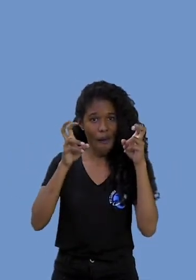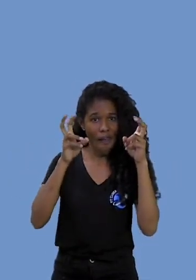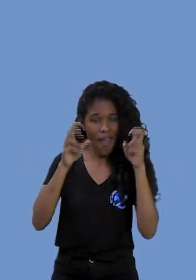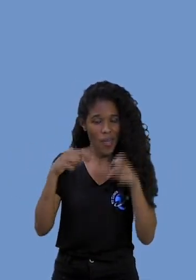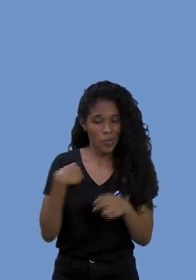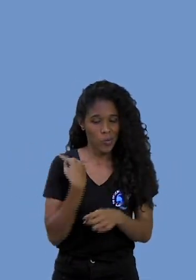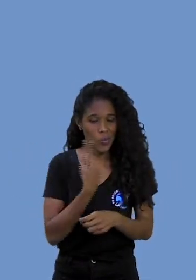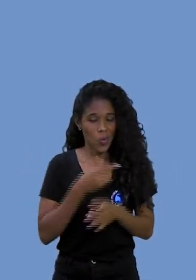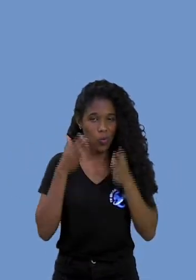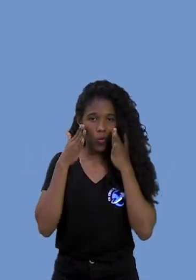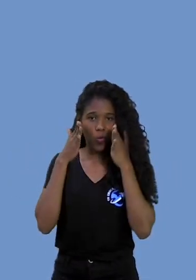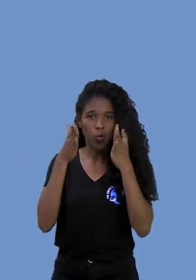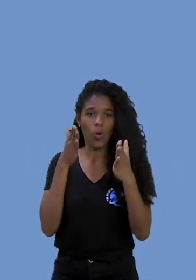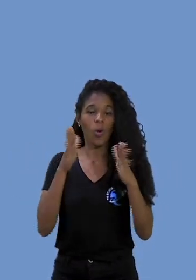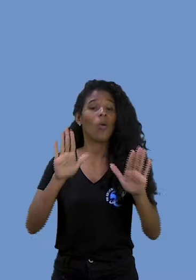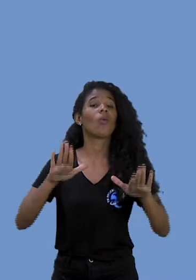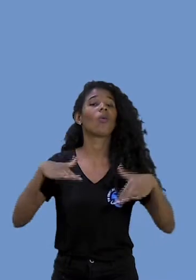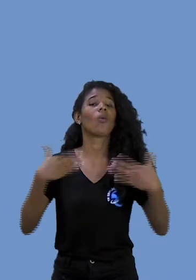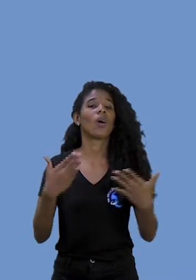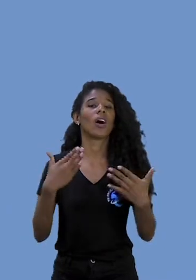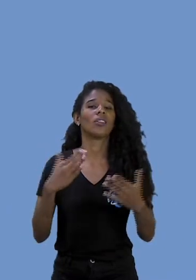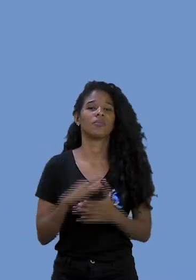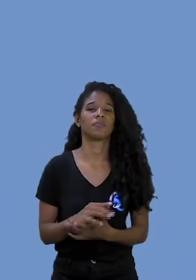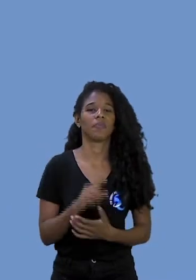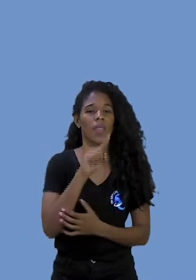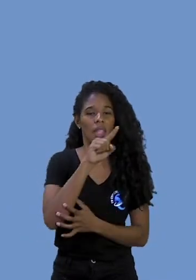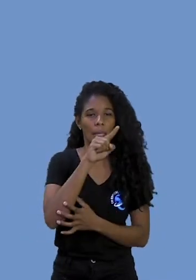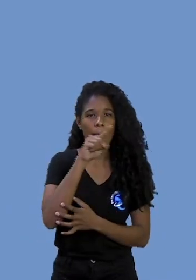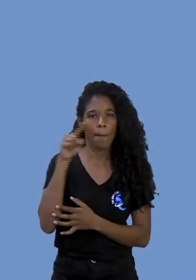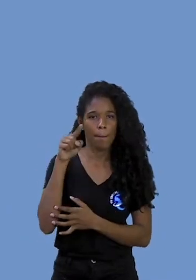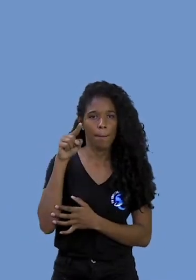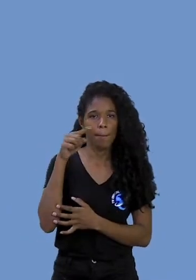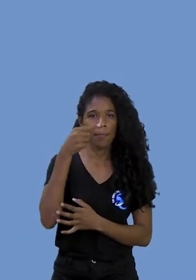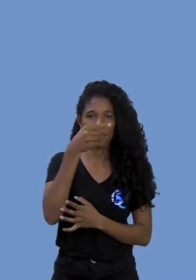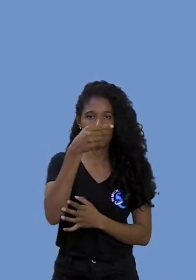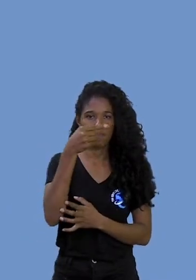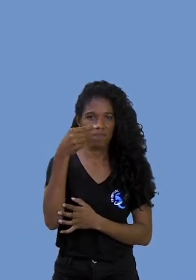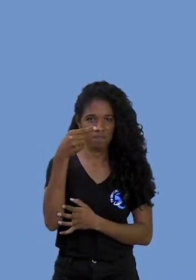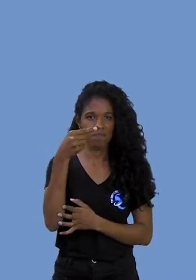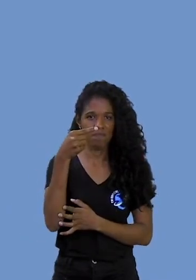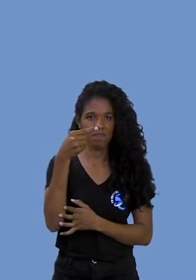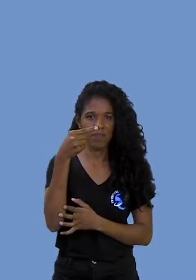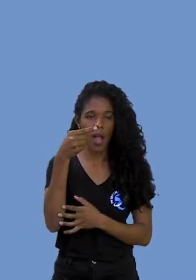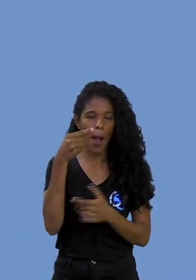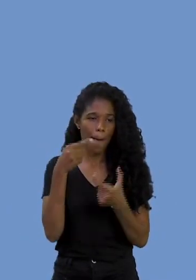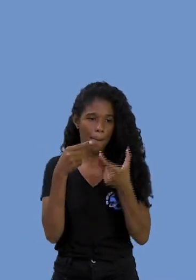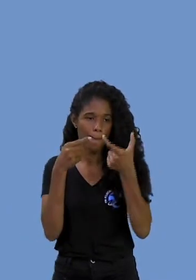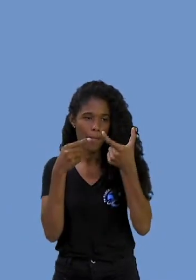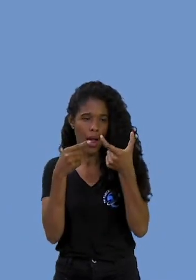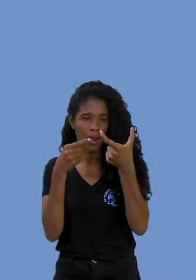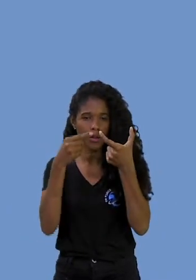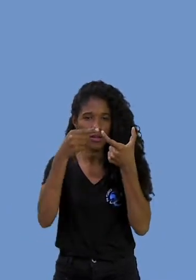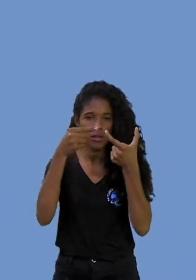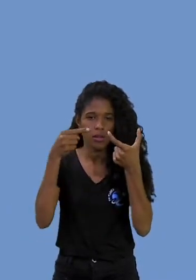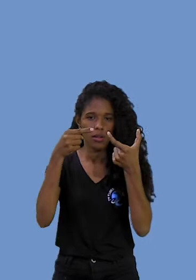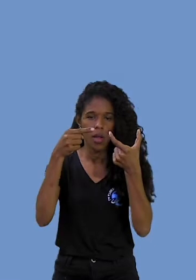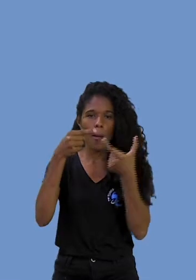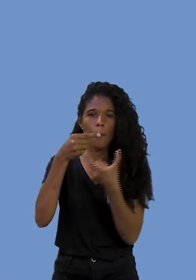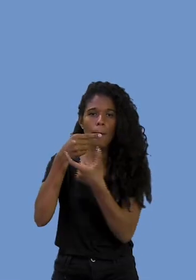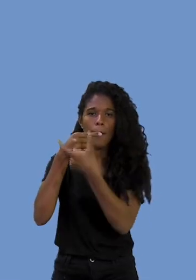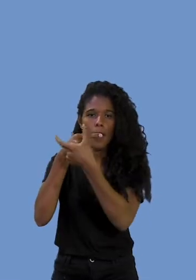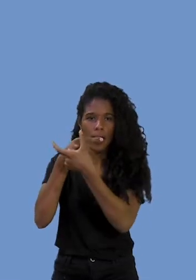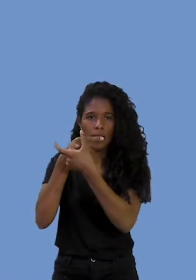para que ele é usado? O hífen é aquele tracinho, né, que tem entre as palavras e ele é usado